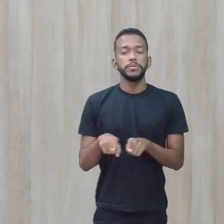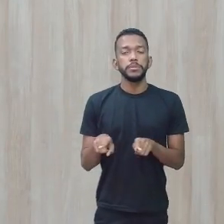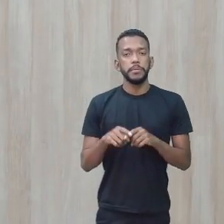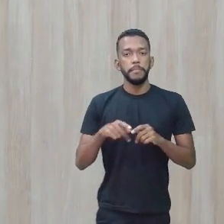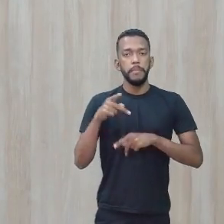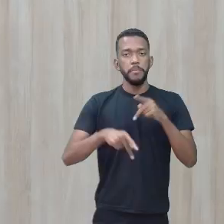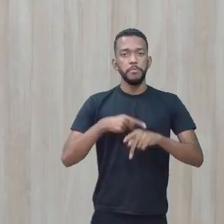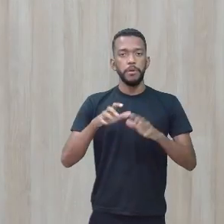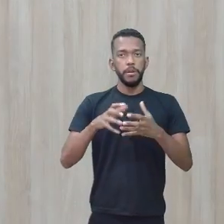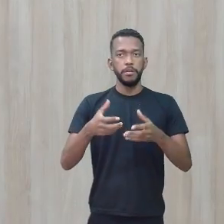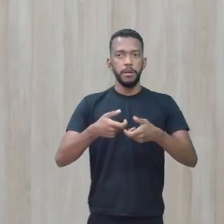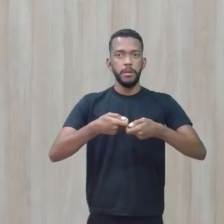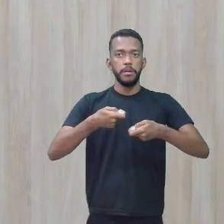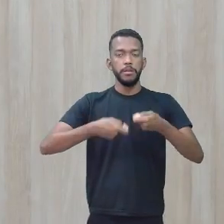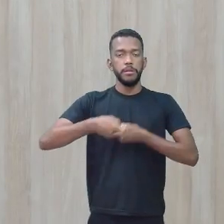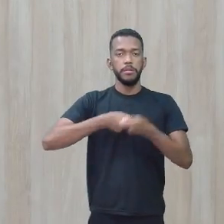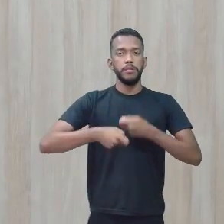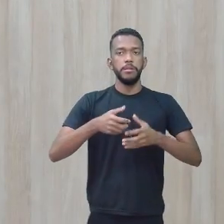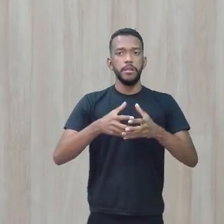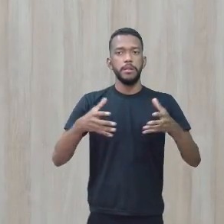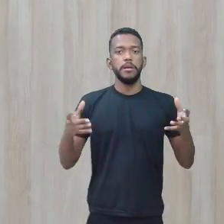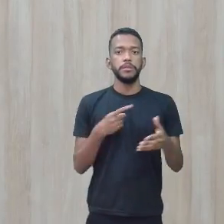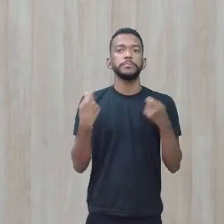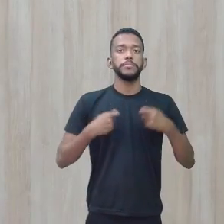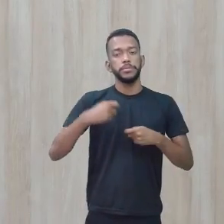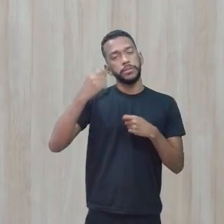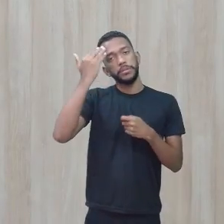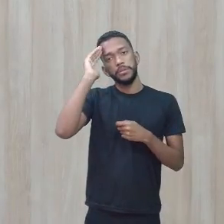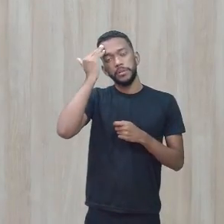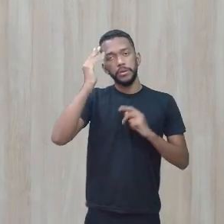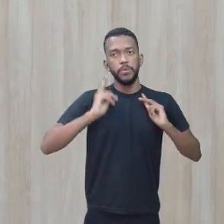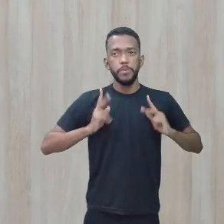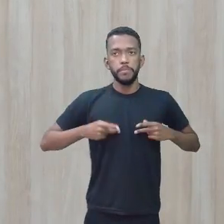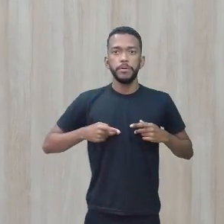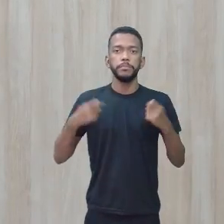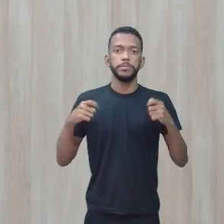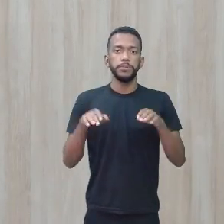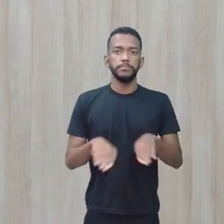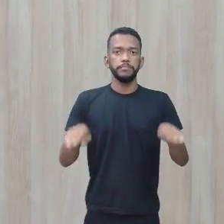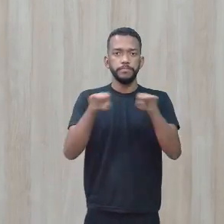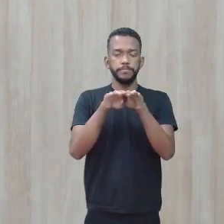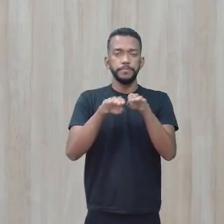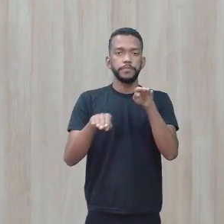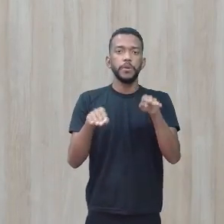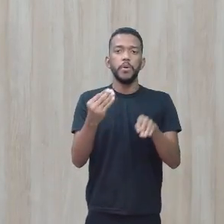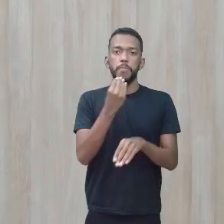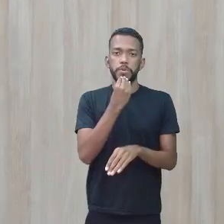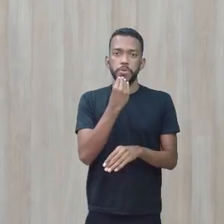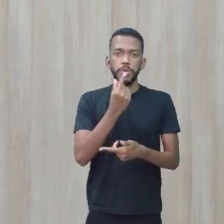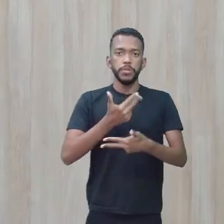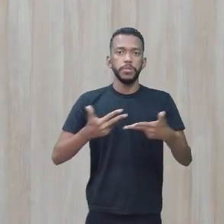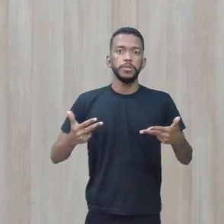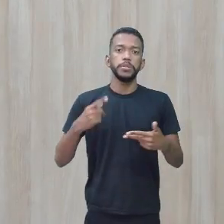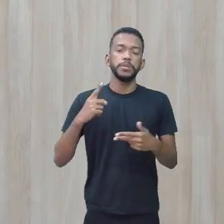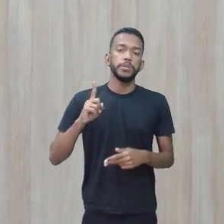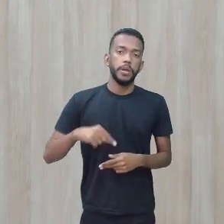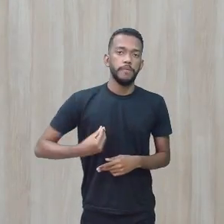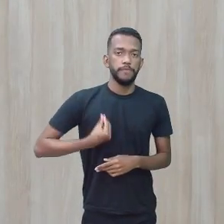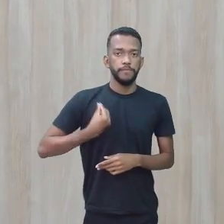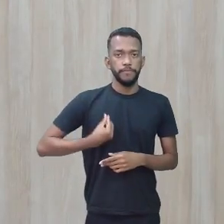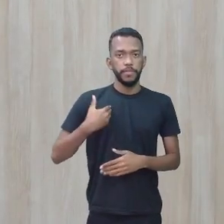populacional, a gente também tem que entender esse ser humano, onde eles possam ter igualdade de oportunidade, ter uma vida